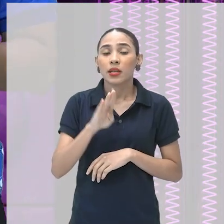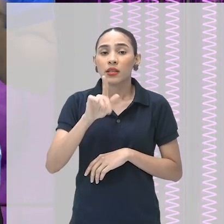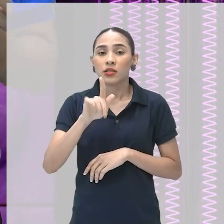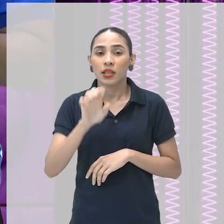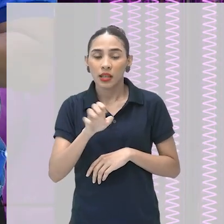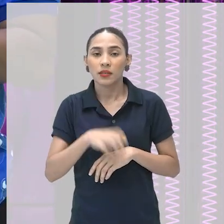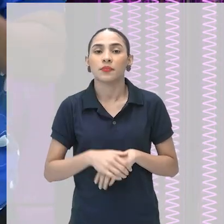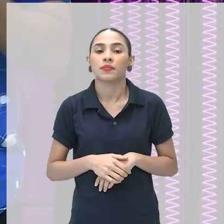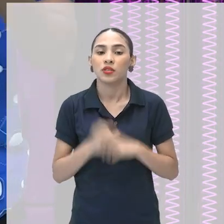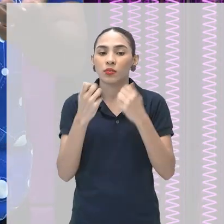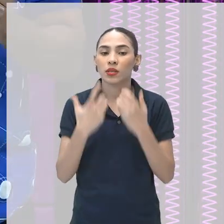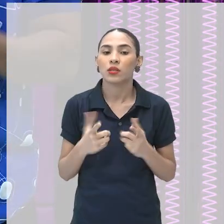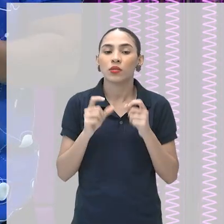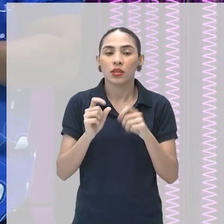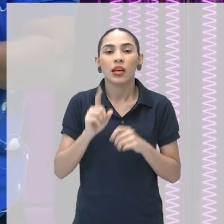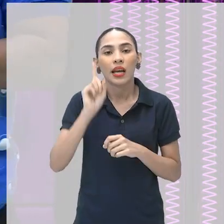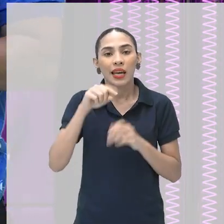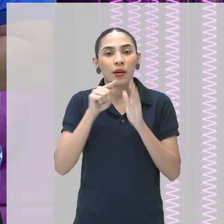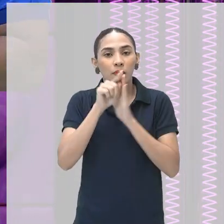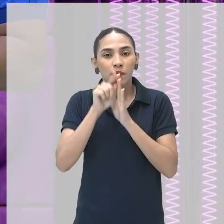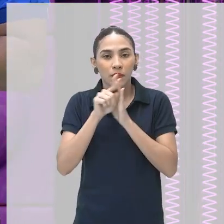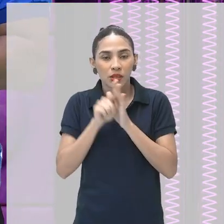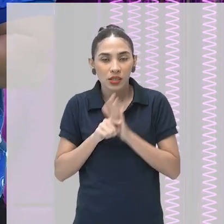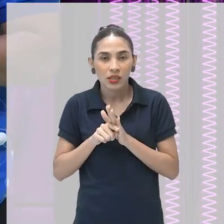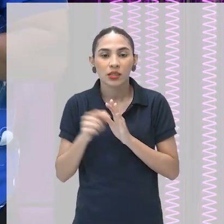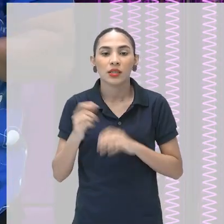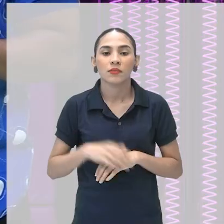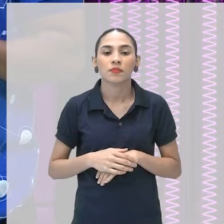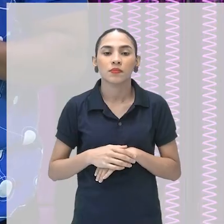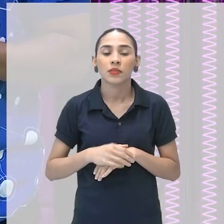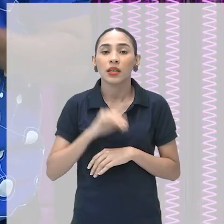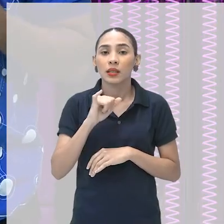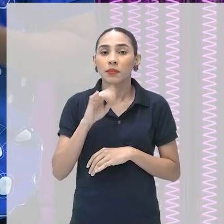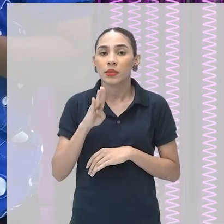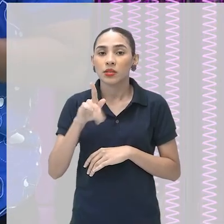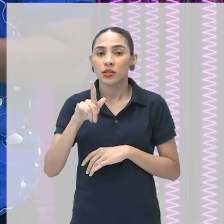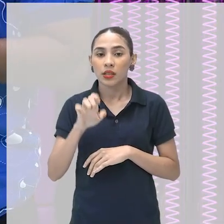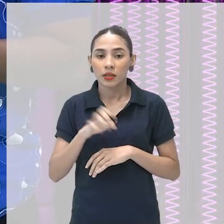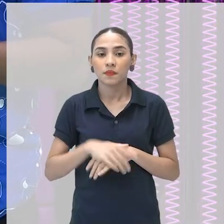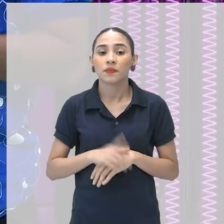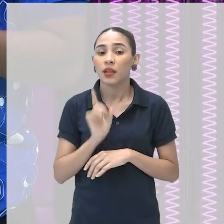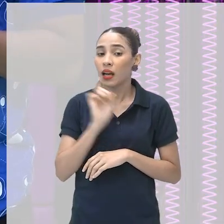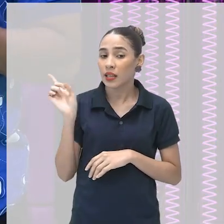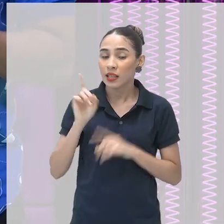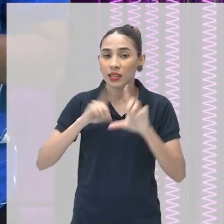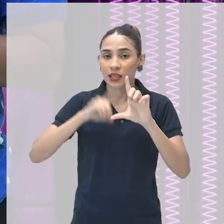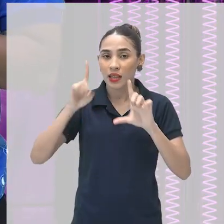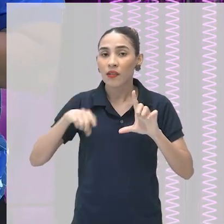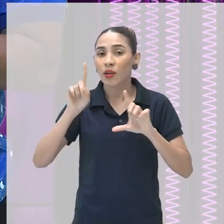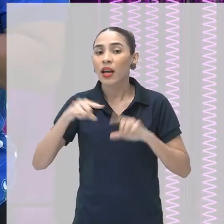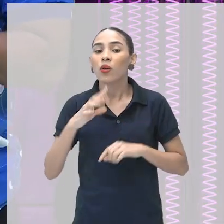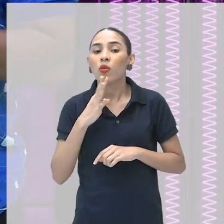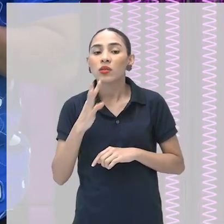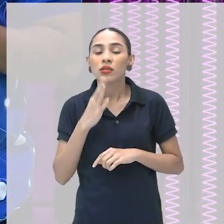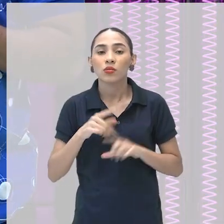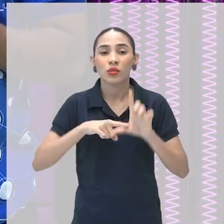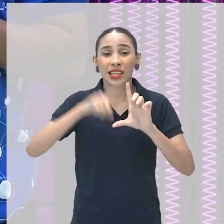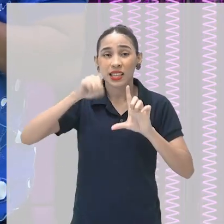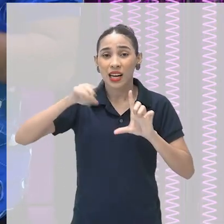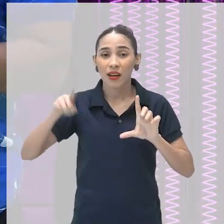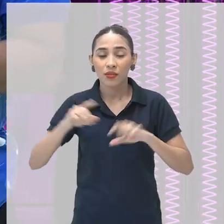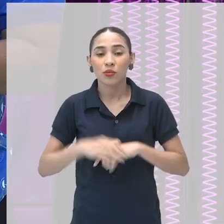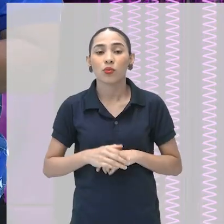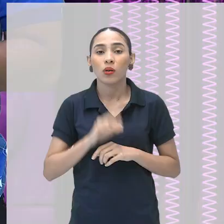né? Falando lá que essa aqui foi uma pesquisa realizada pelo IBGE. Esse tipo de gráfico é conhecido como gráfico